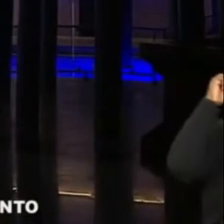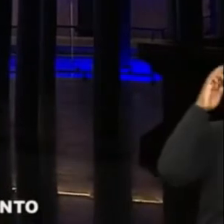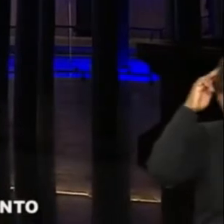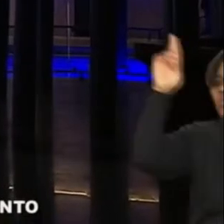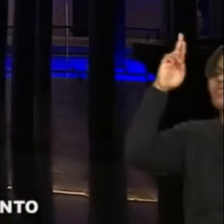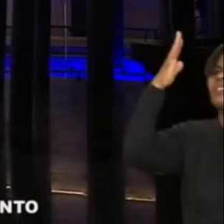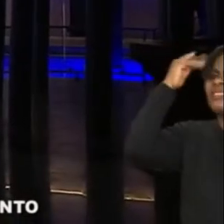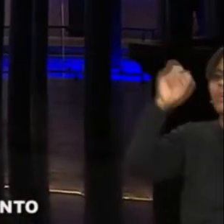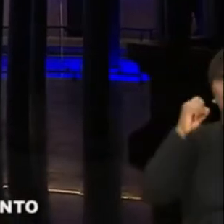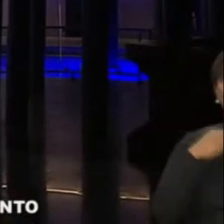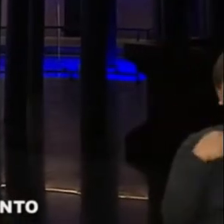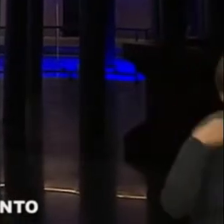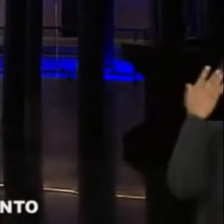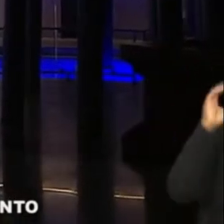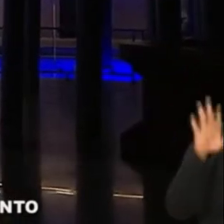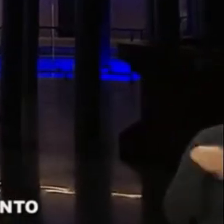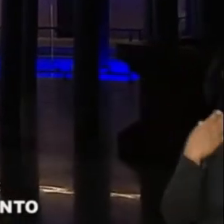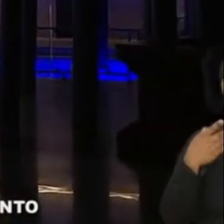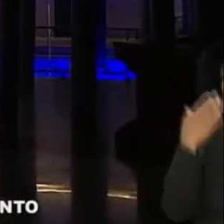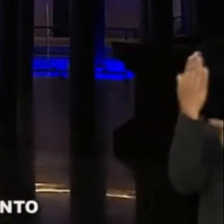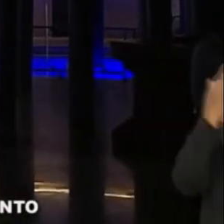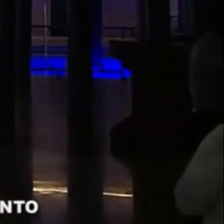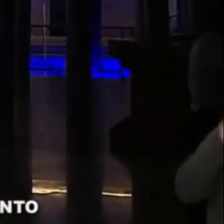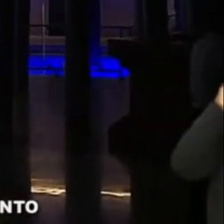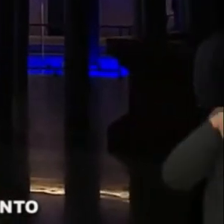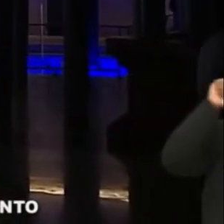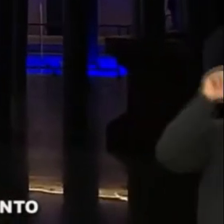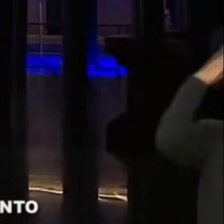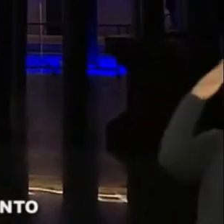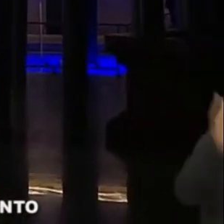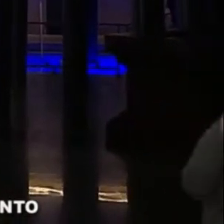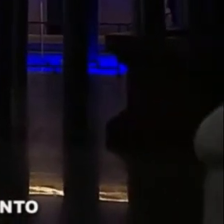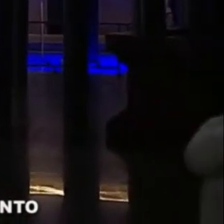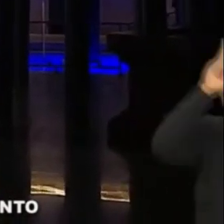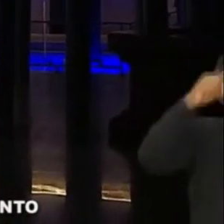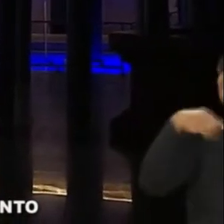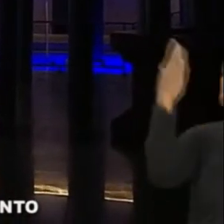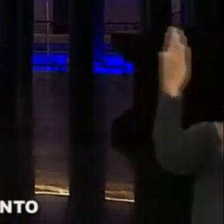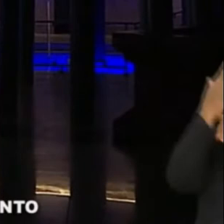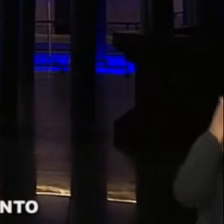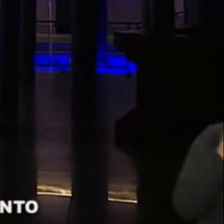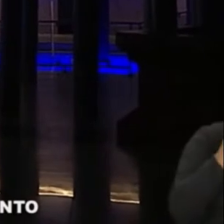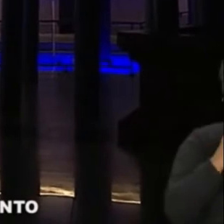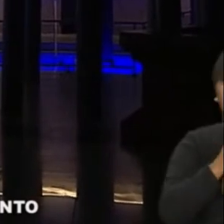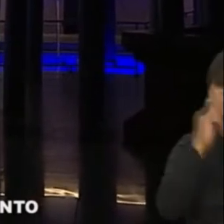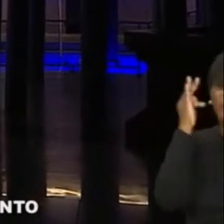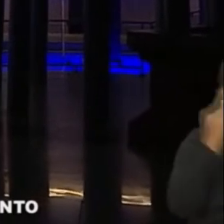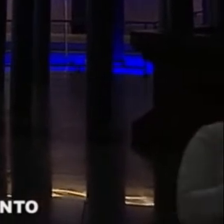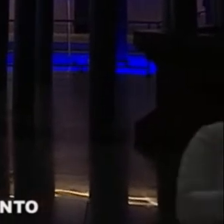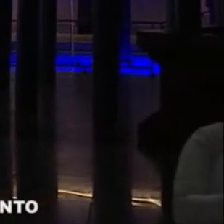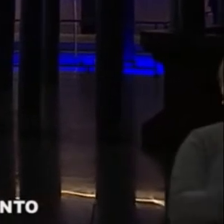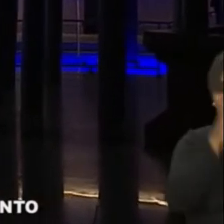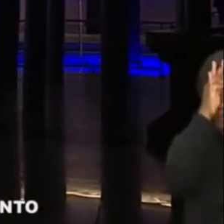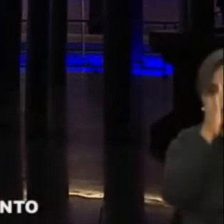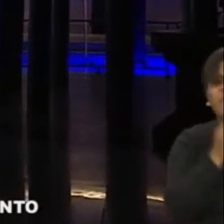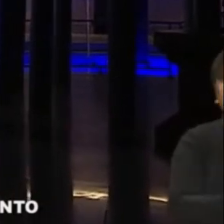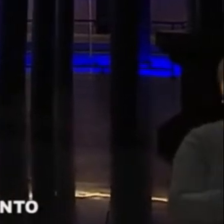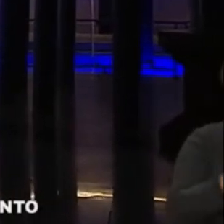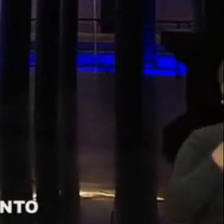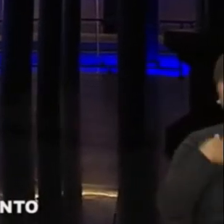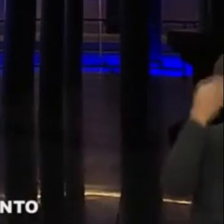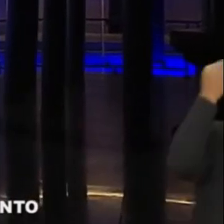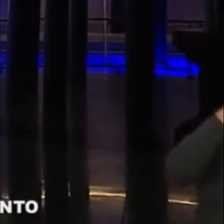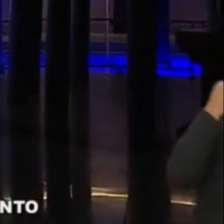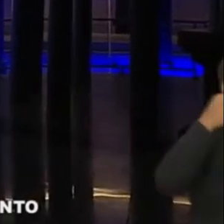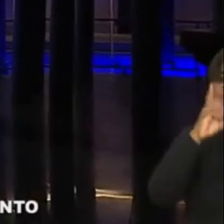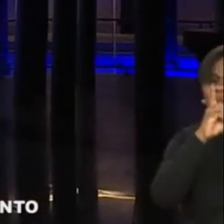sei. Me ajuda a depender de ti, a crer em ti. Me ajuda na minha falta de fé, nas minhas